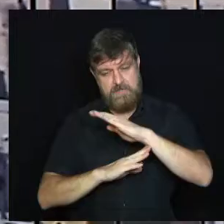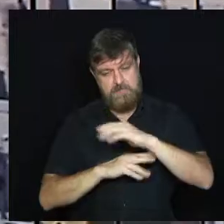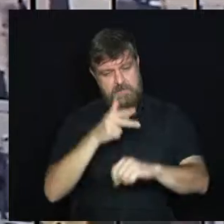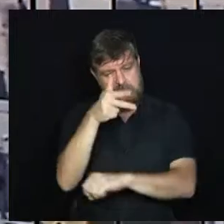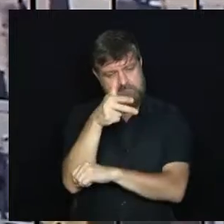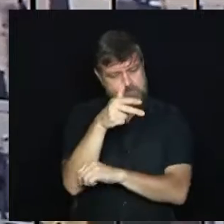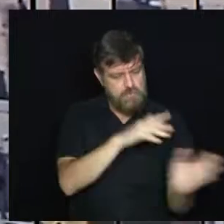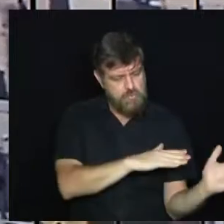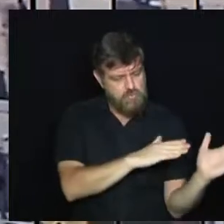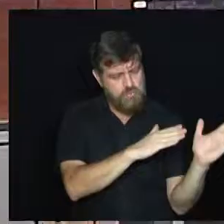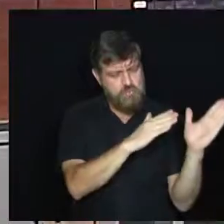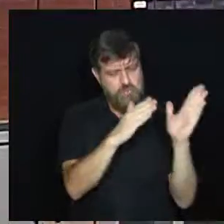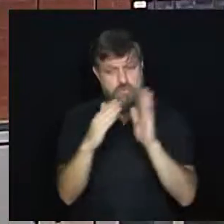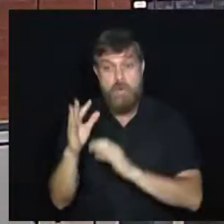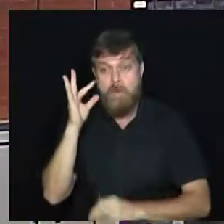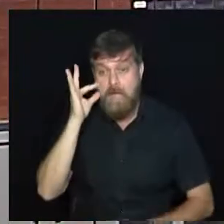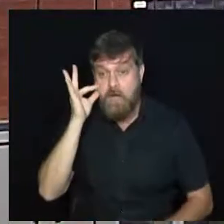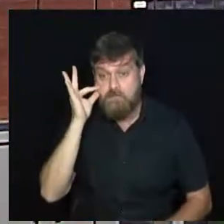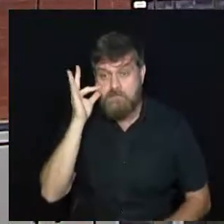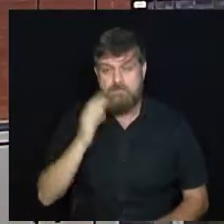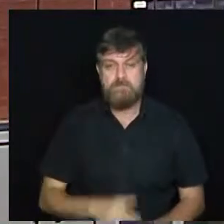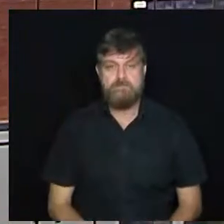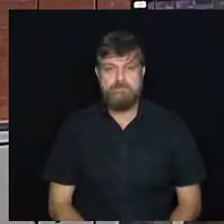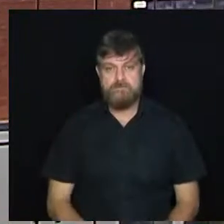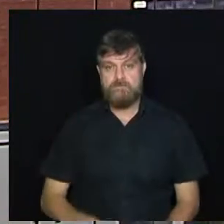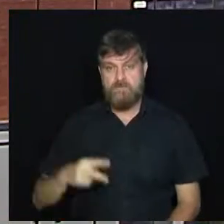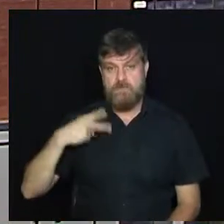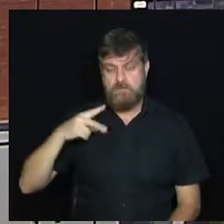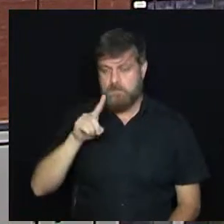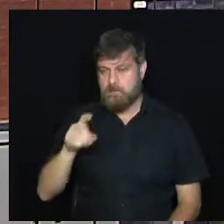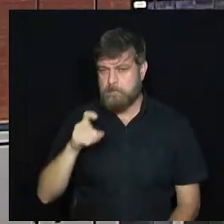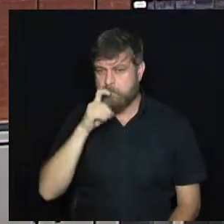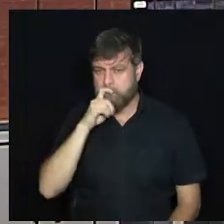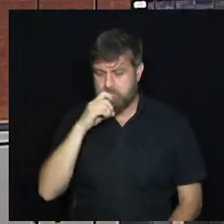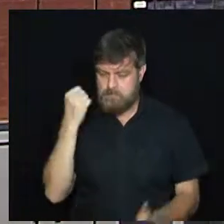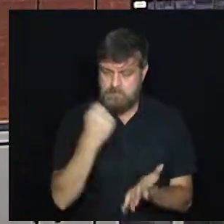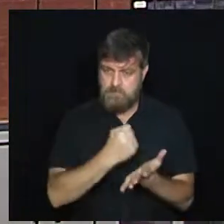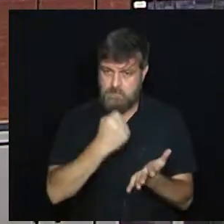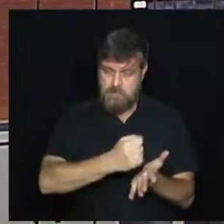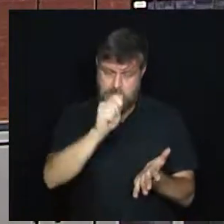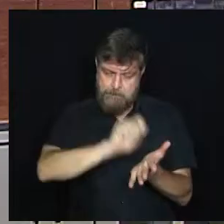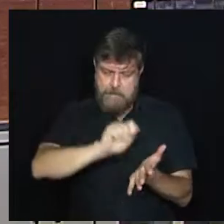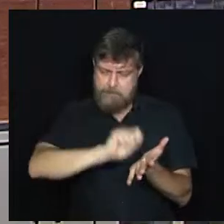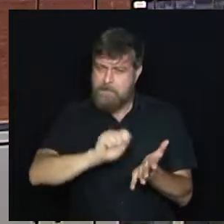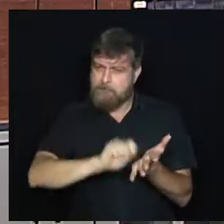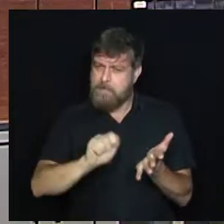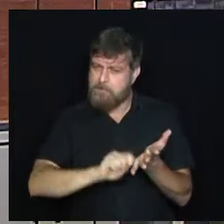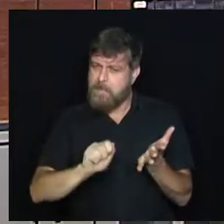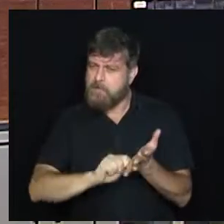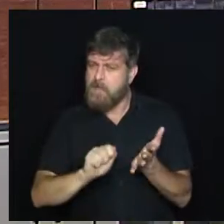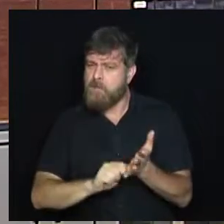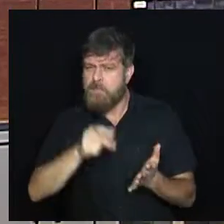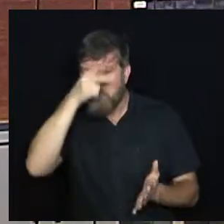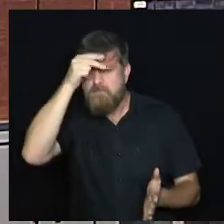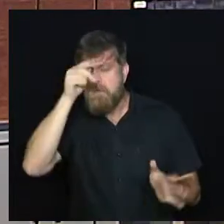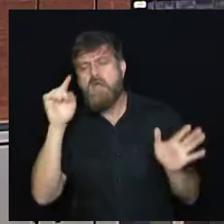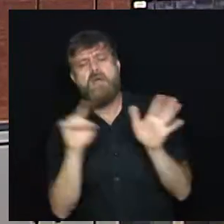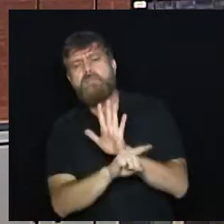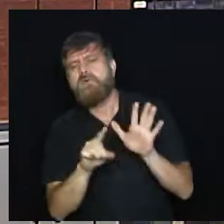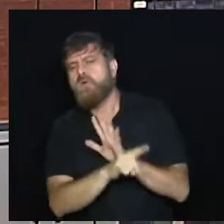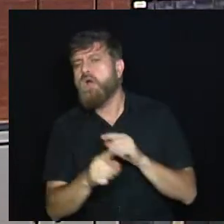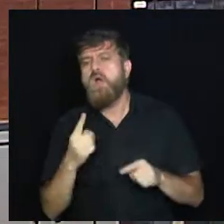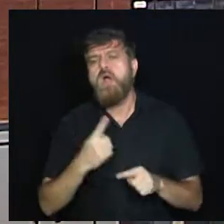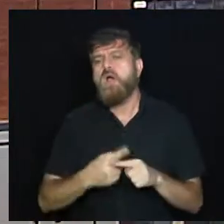claro, transmite ao vivo. O vereador Zé Carlos protocolou um requerimento pedindo informações sobre o motivo